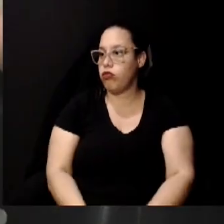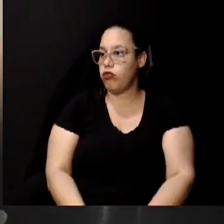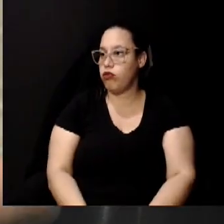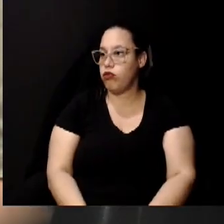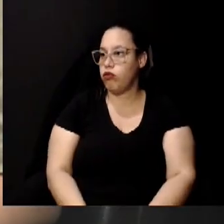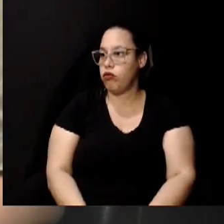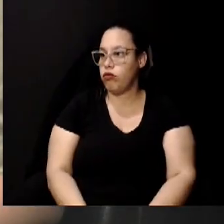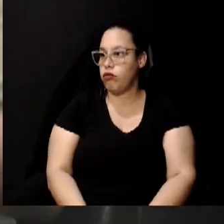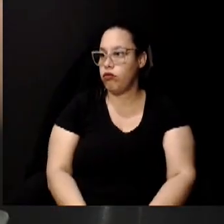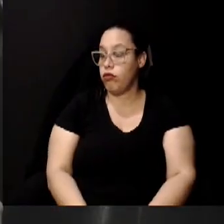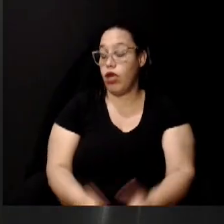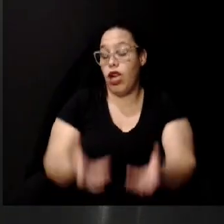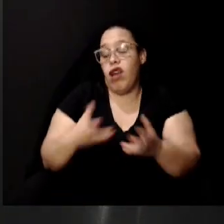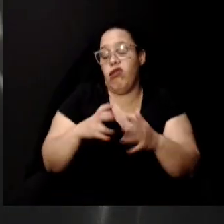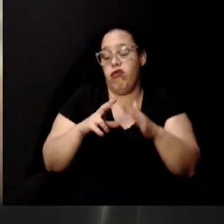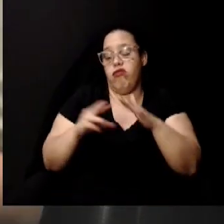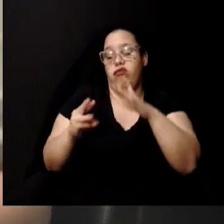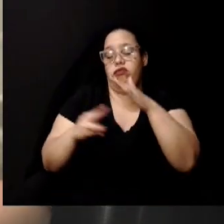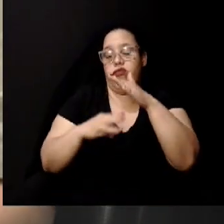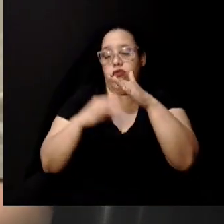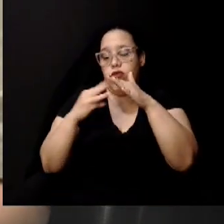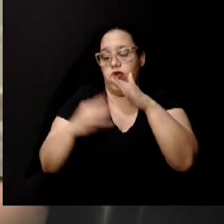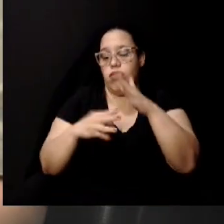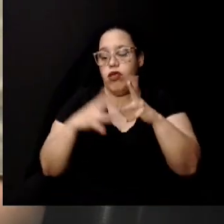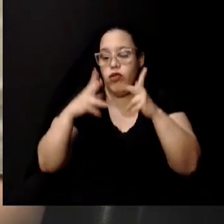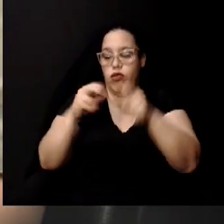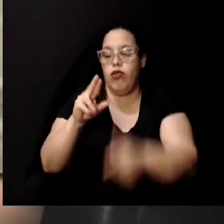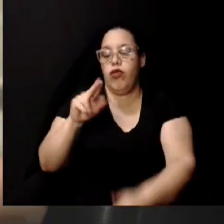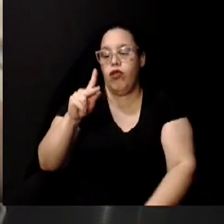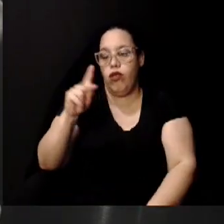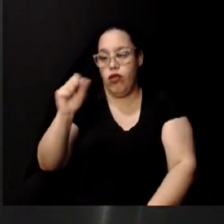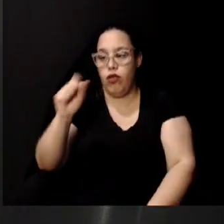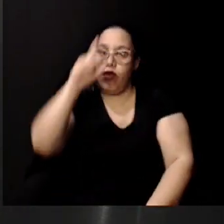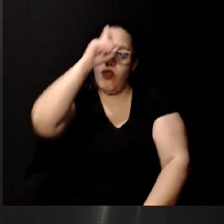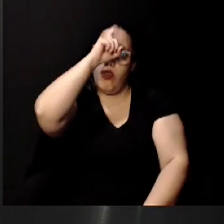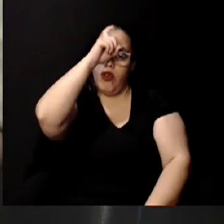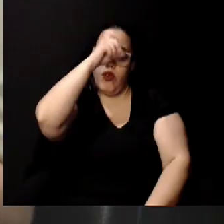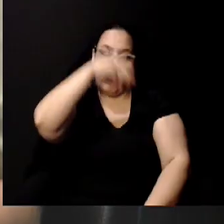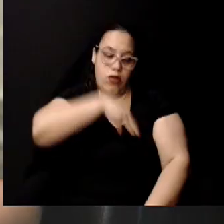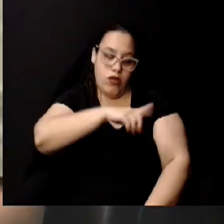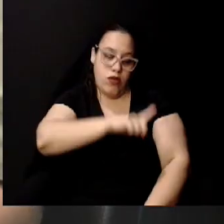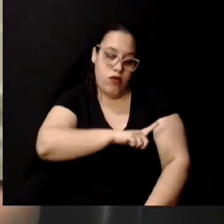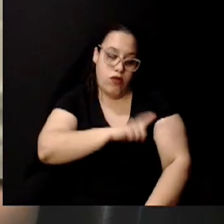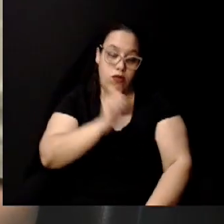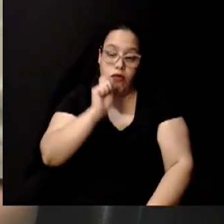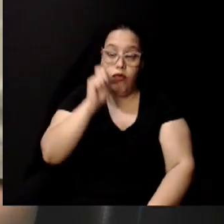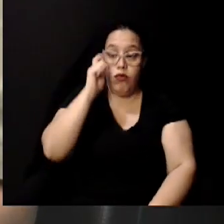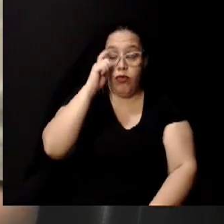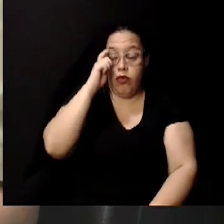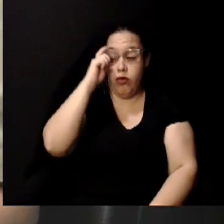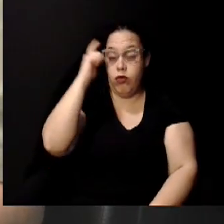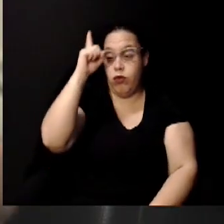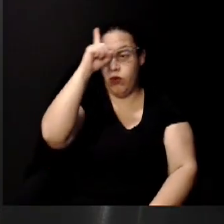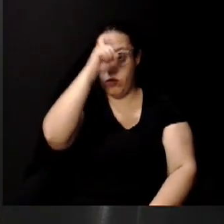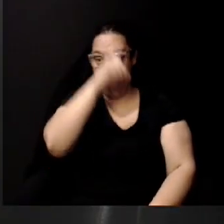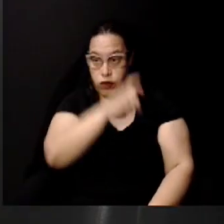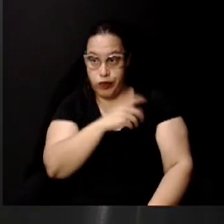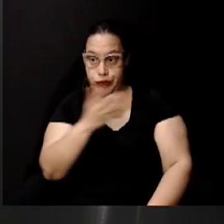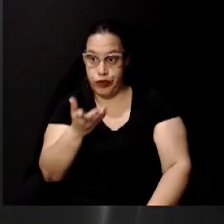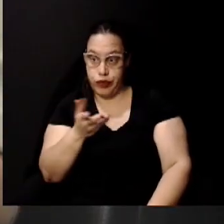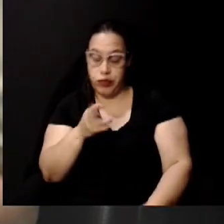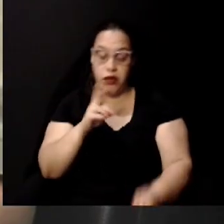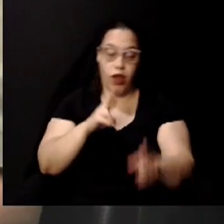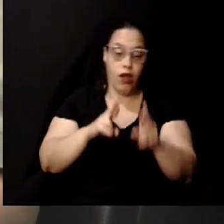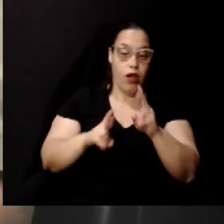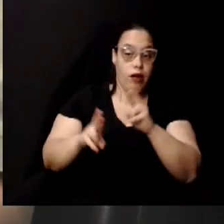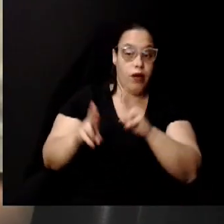como aconteceu nos UPAs, como está acontecendo no Hospital Mário Gatti, o que dificulta, inclusive, a vigilância,